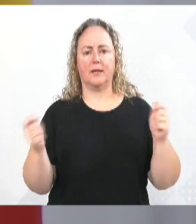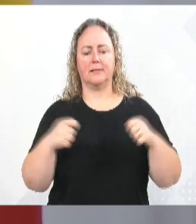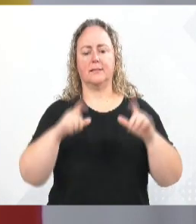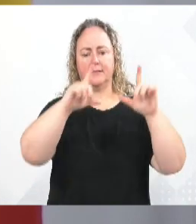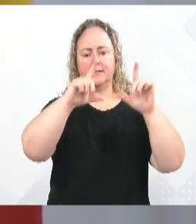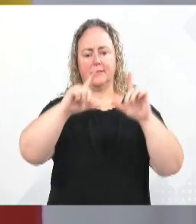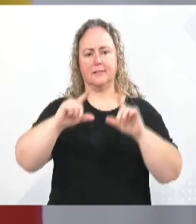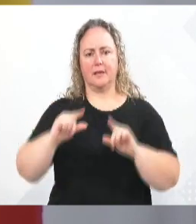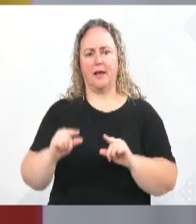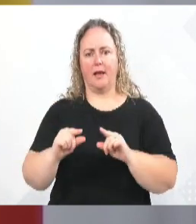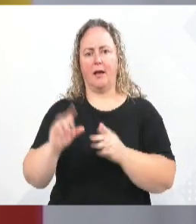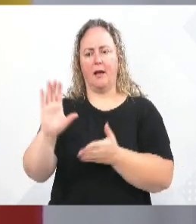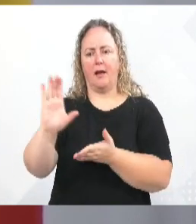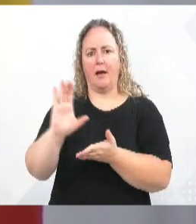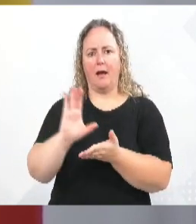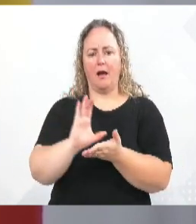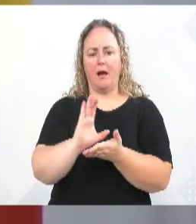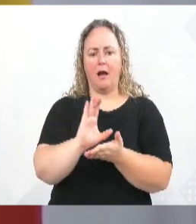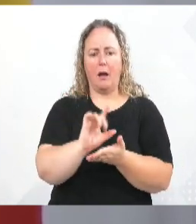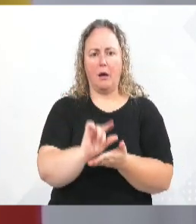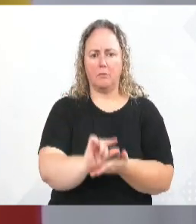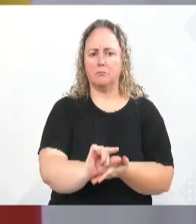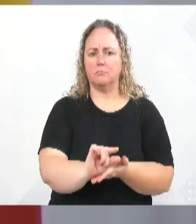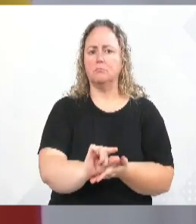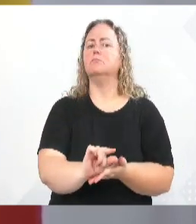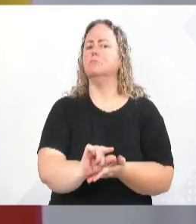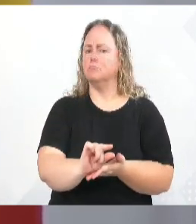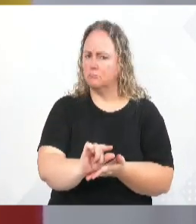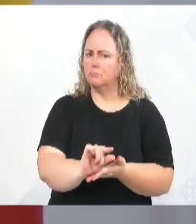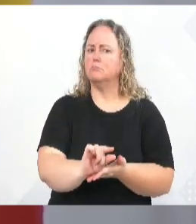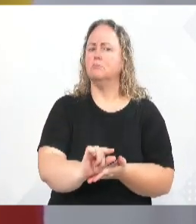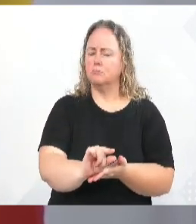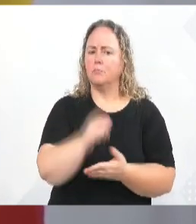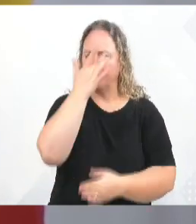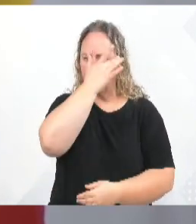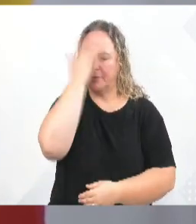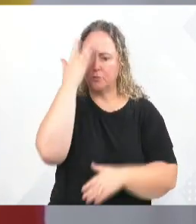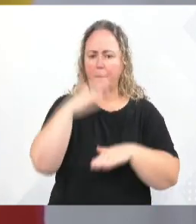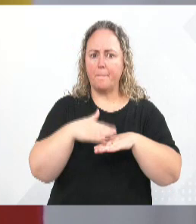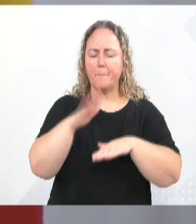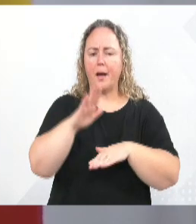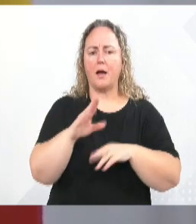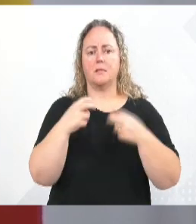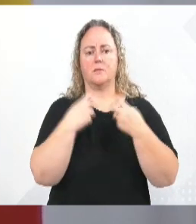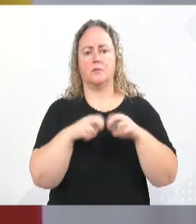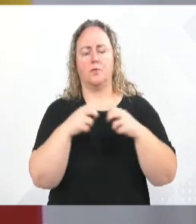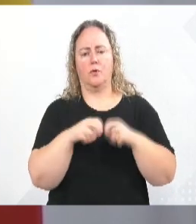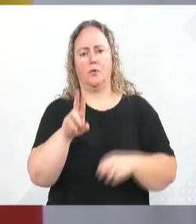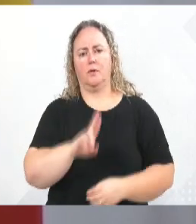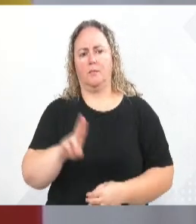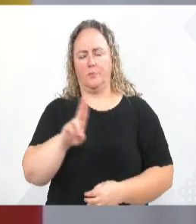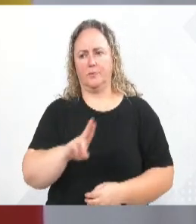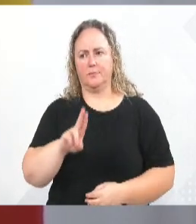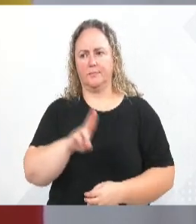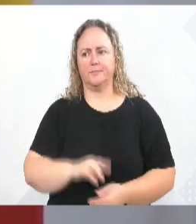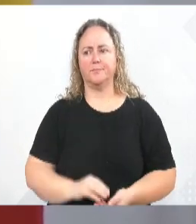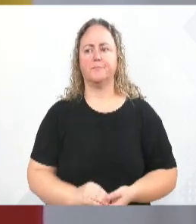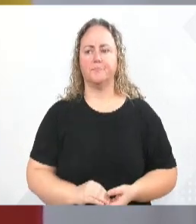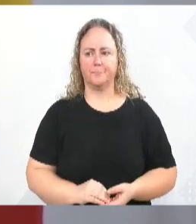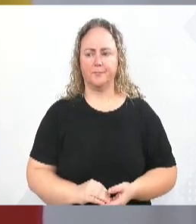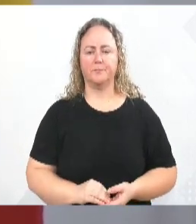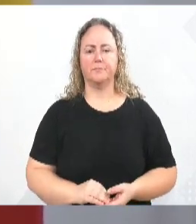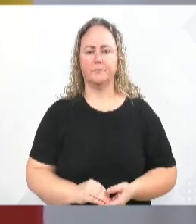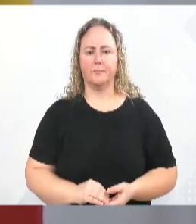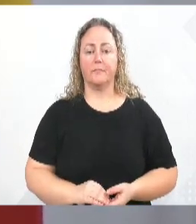ao máximo esses subsídios e a gente faça com que as pessoas voltem a andar de ônibus em Blumenau. E imaginem só,